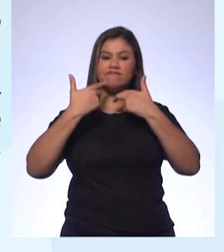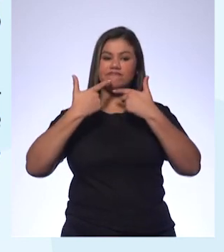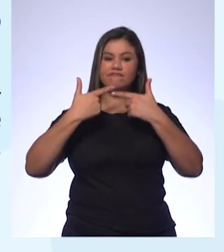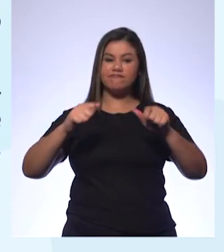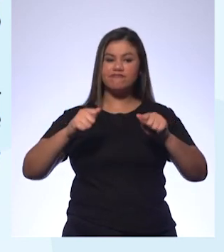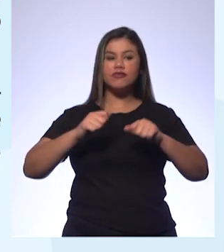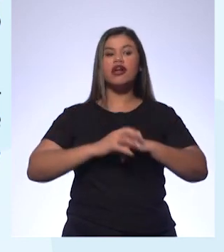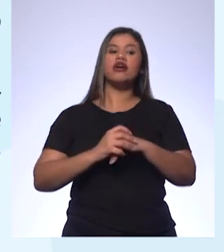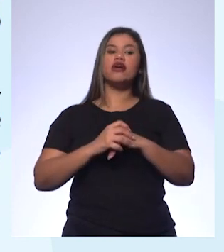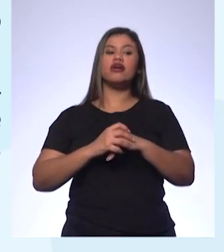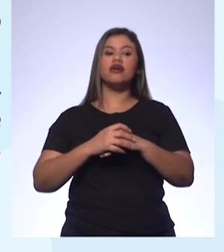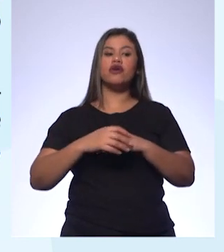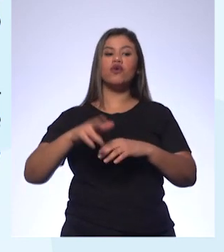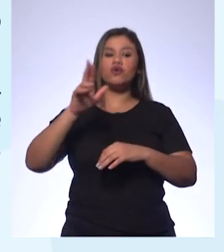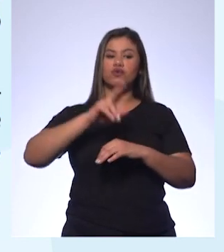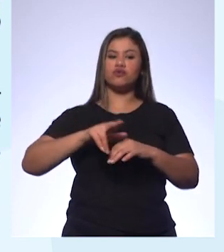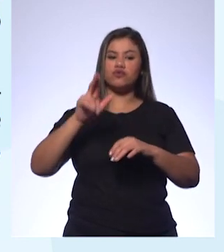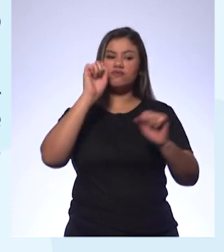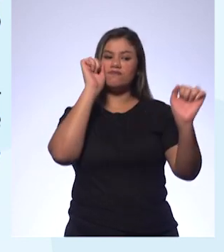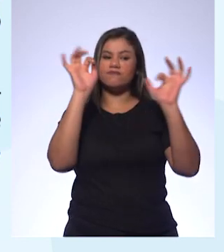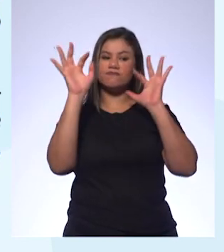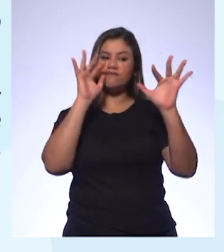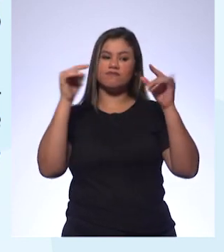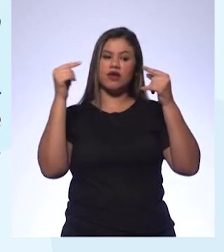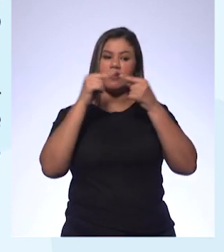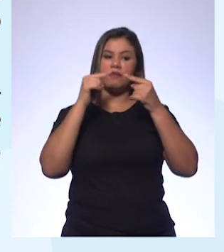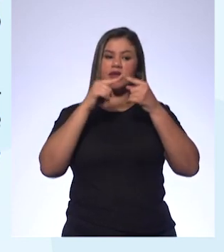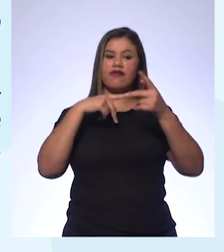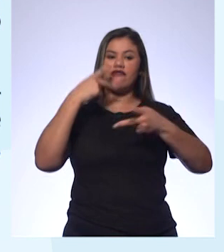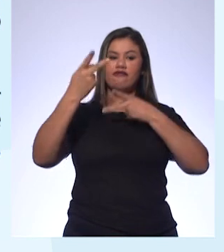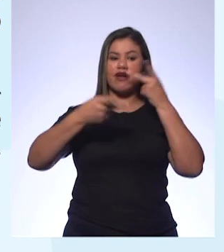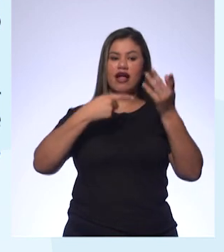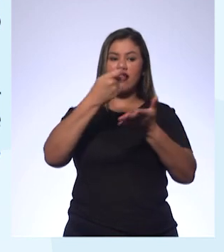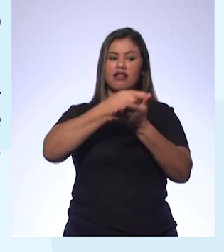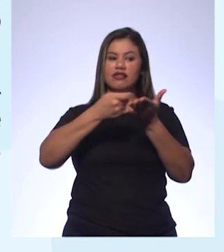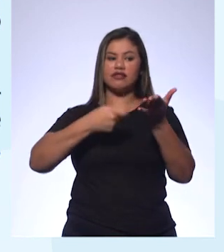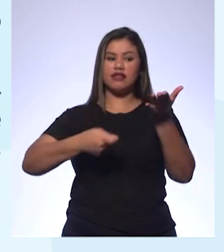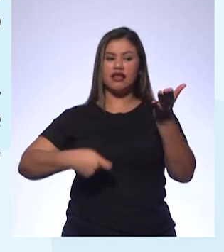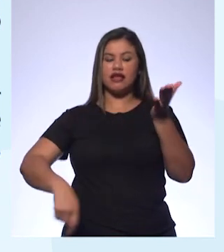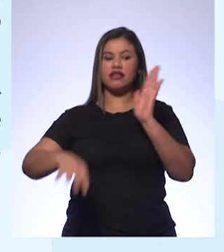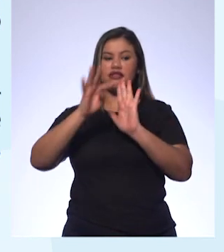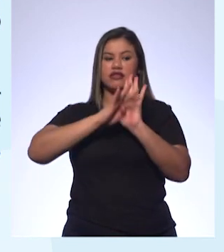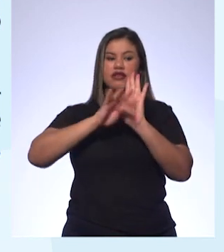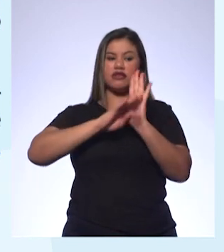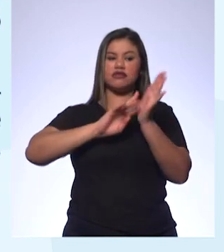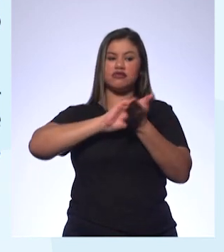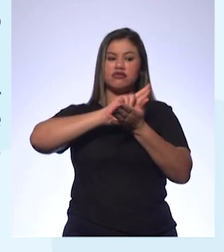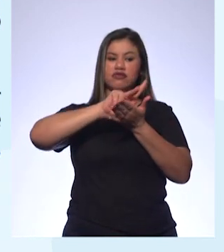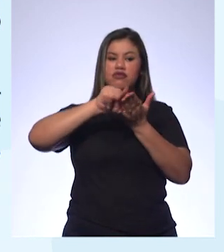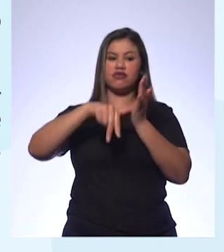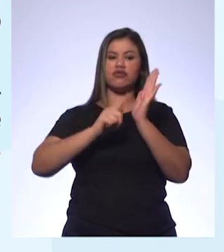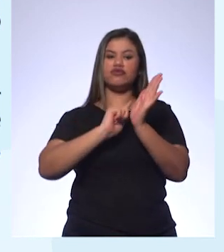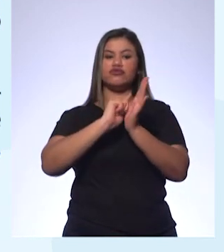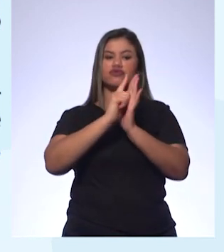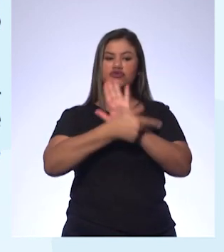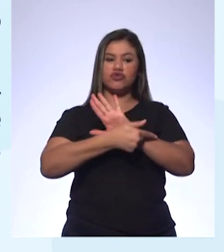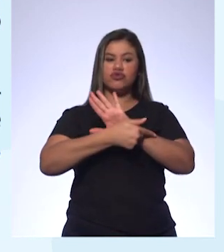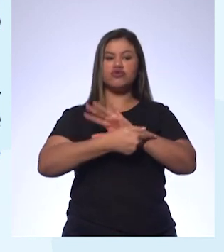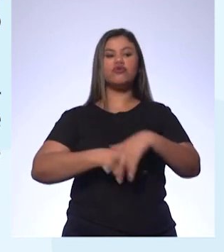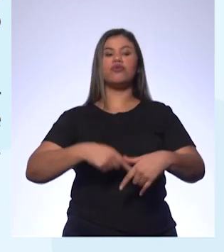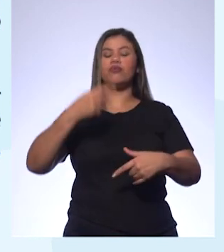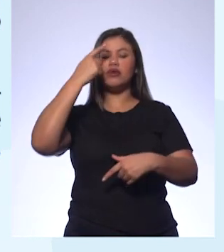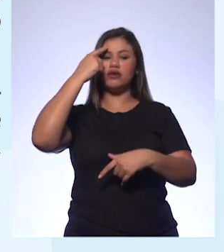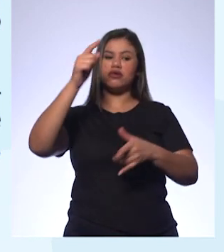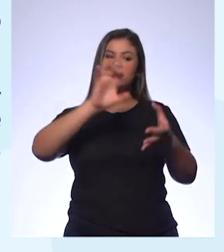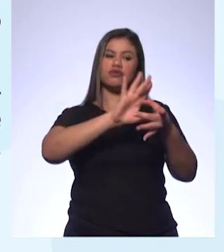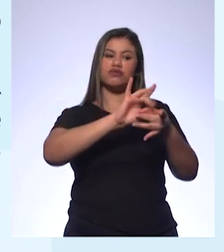padrão em situações de fala e escrita em textos de diferentes gêneros, levando em consideração o contexto,